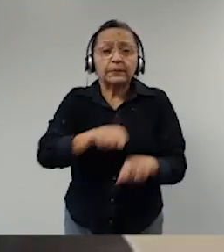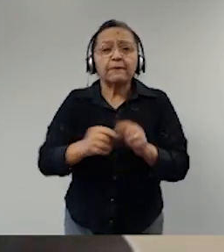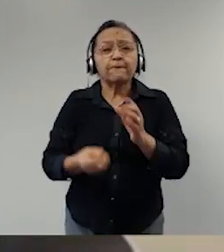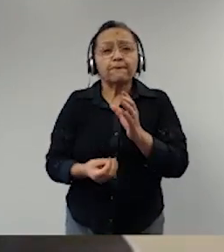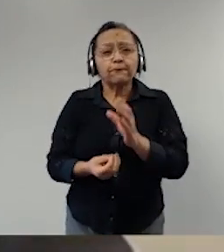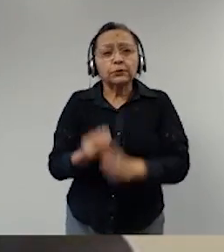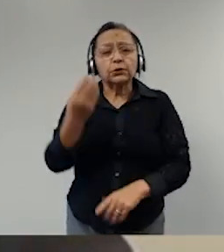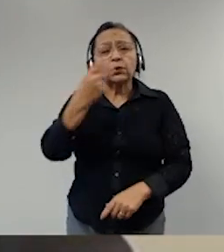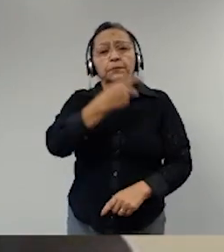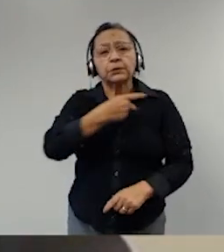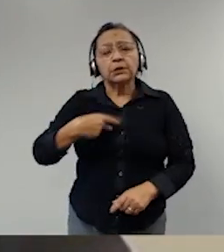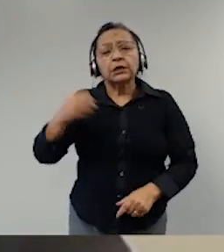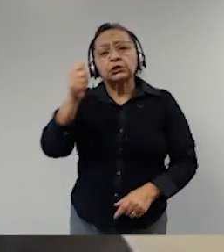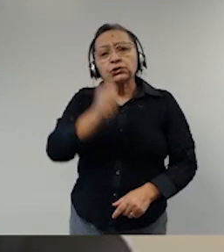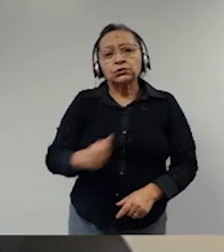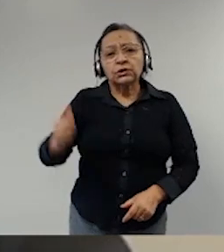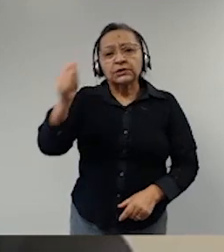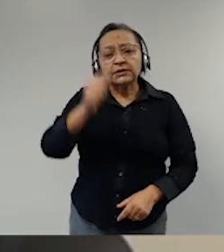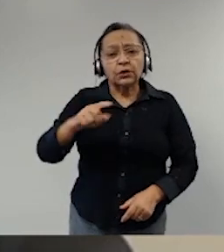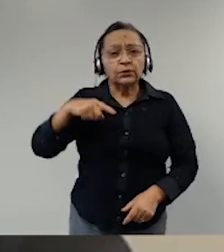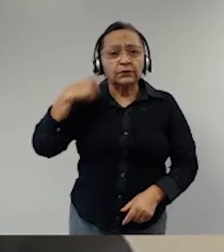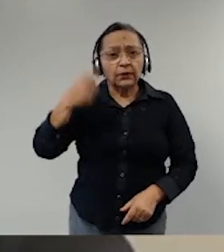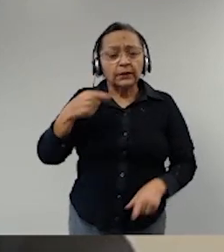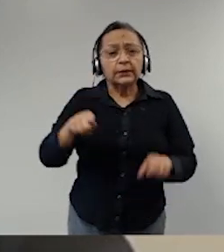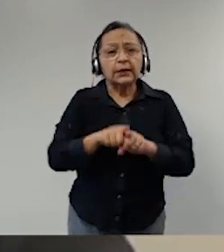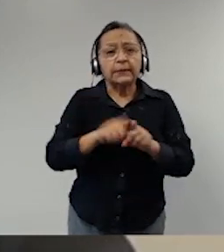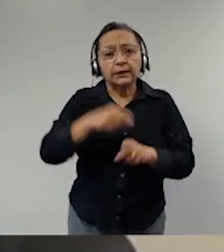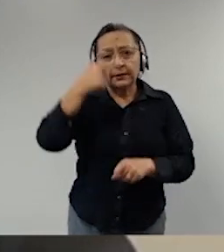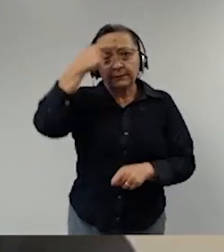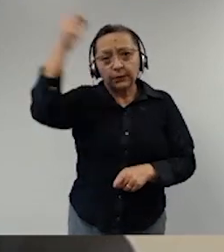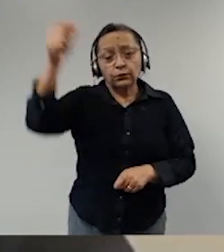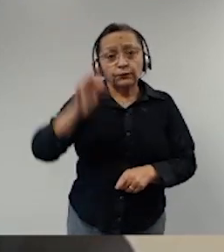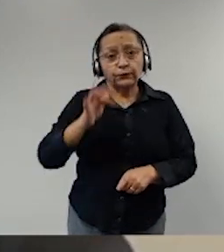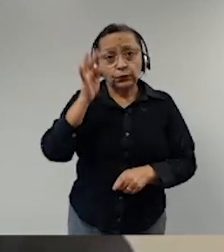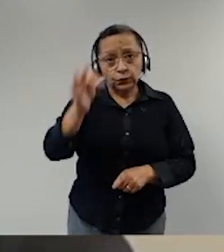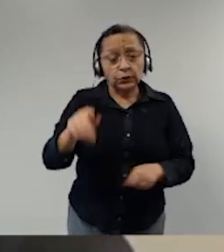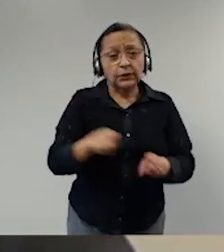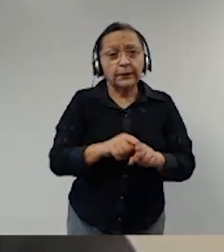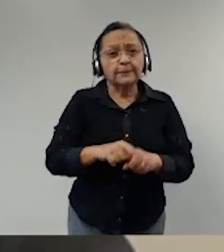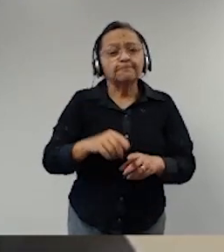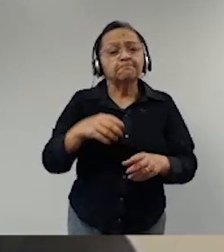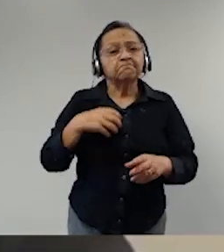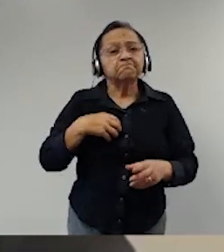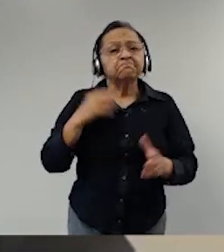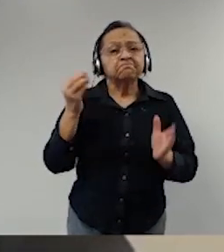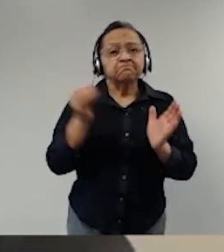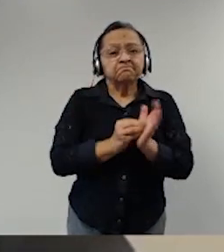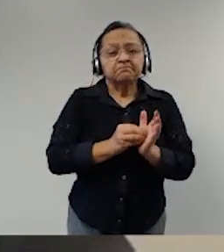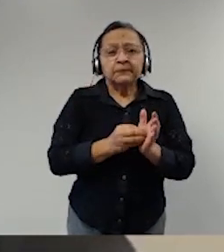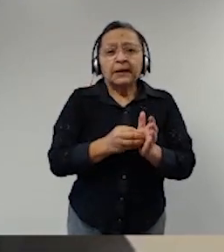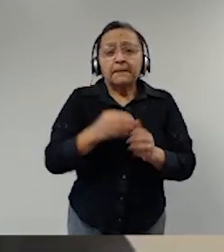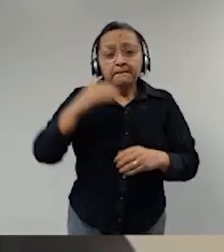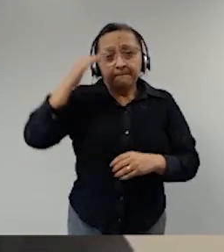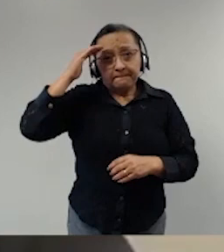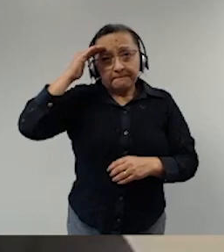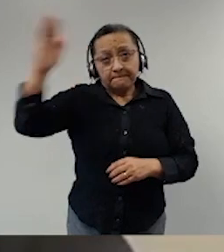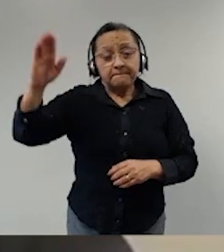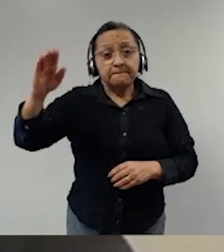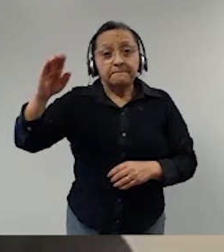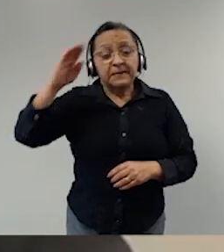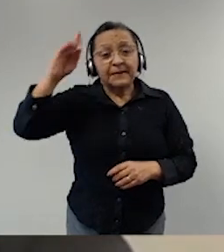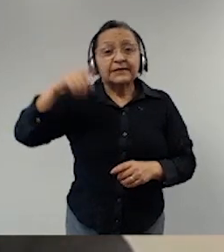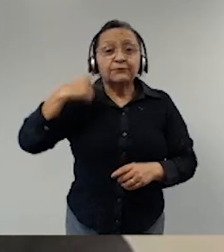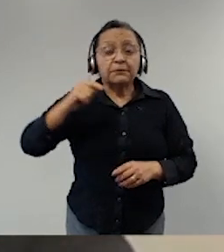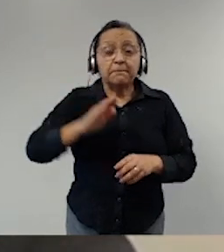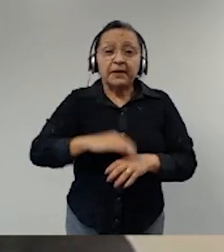da Associação e da Academia do Futuro, e considerado pela análise setorial um dos advogados mais admirados do país